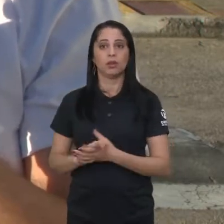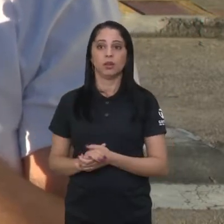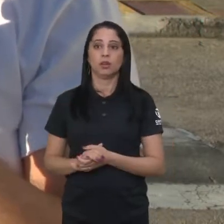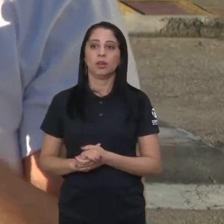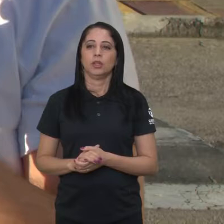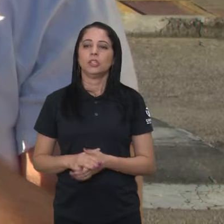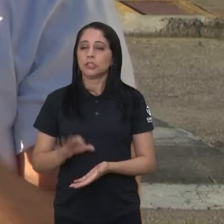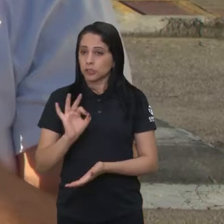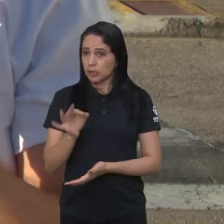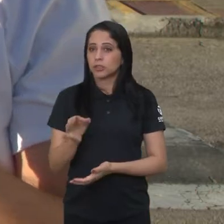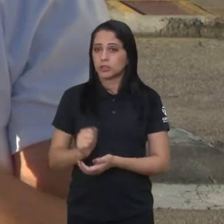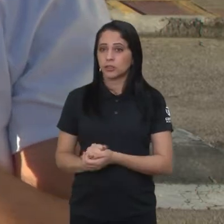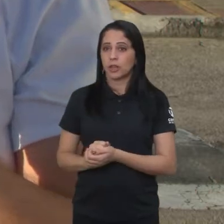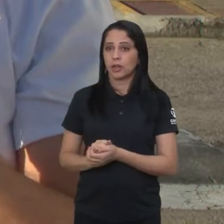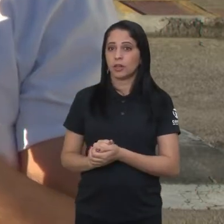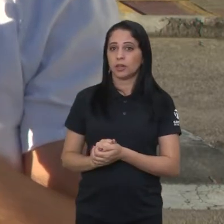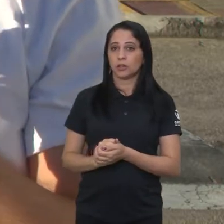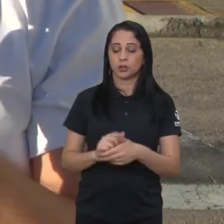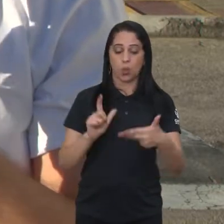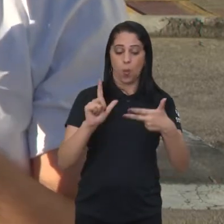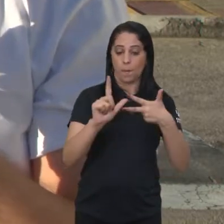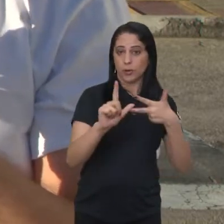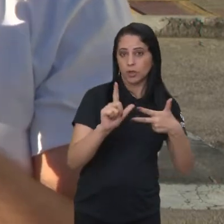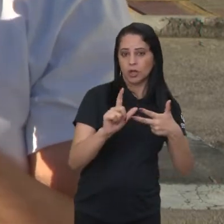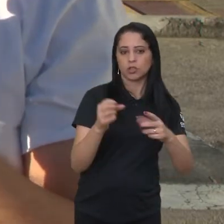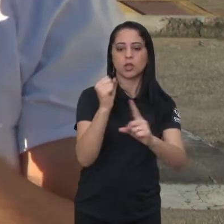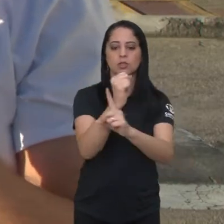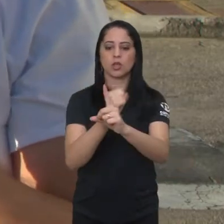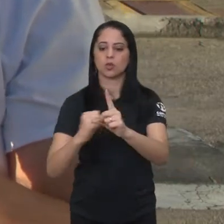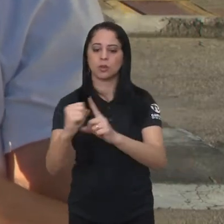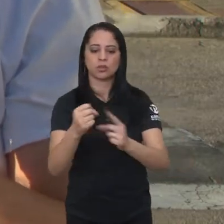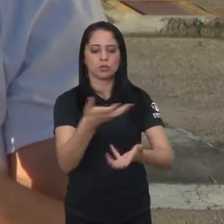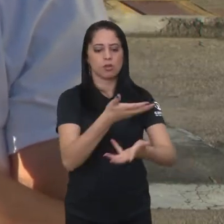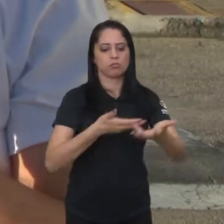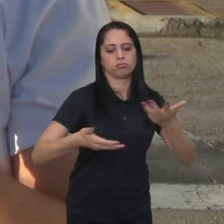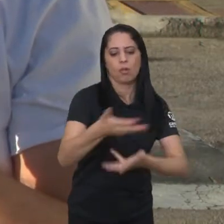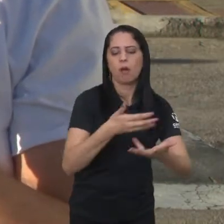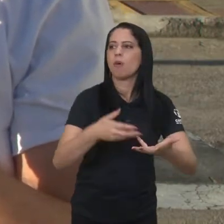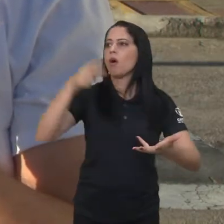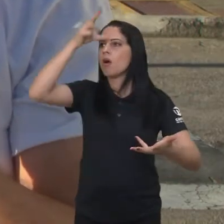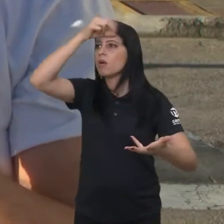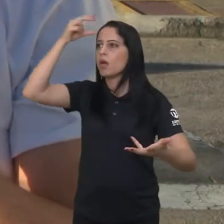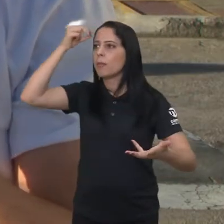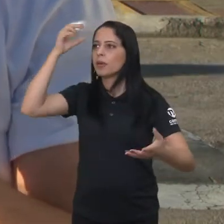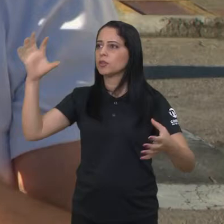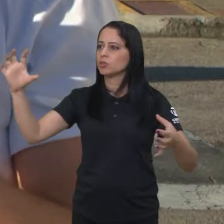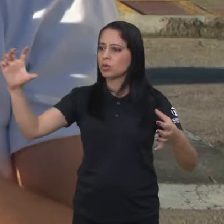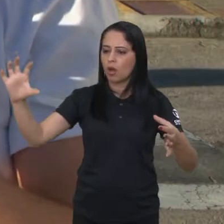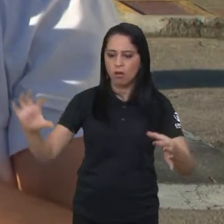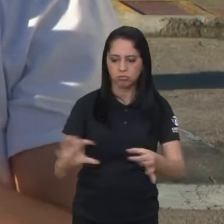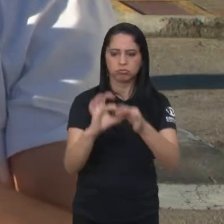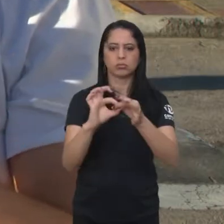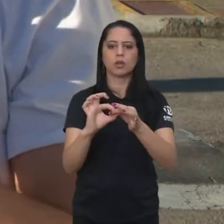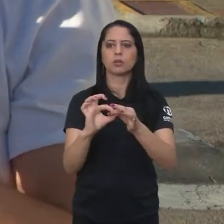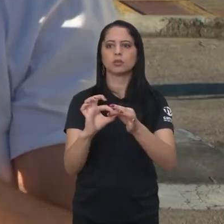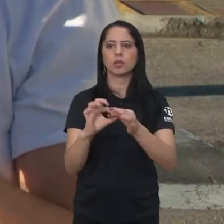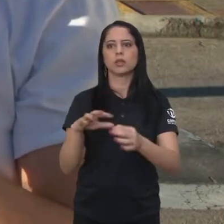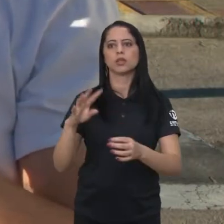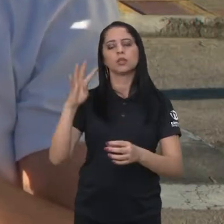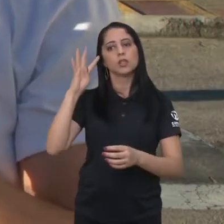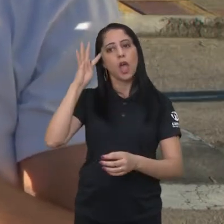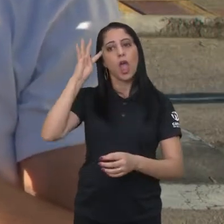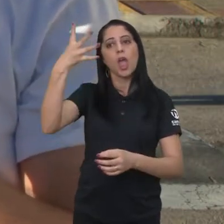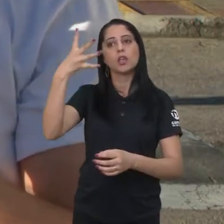essa integração do Poder Legislativo com a sociedade, com a administração municipal, que conseguiu trazer uma pequena solução